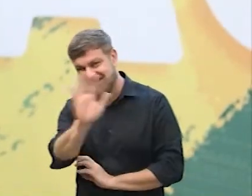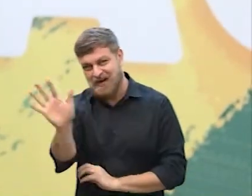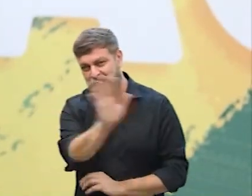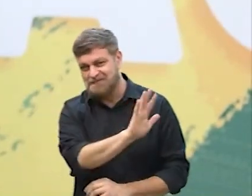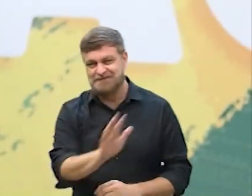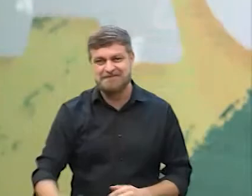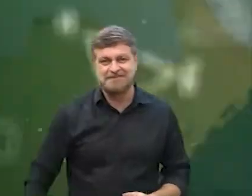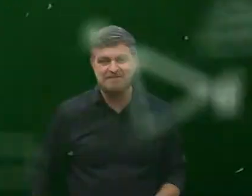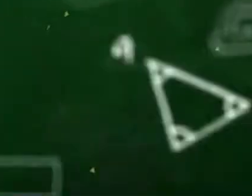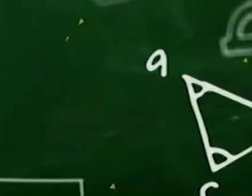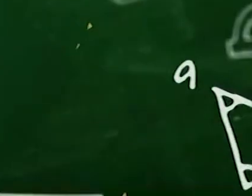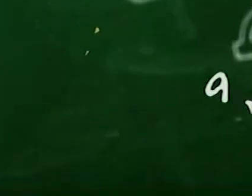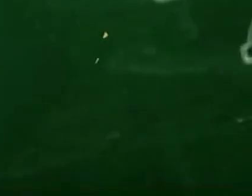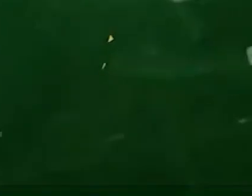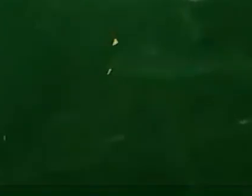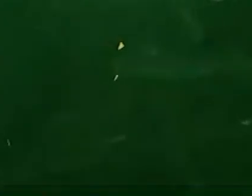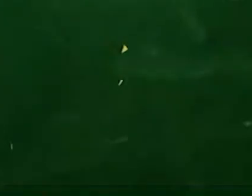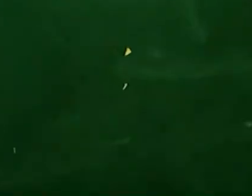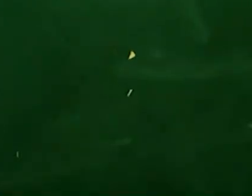Tchau!